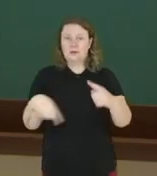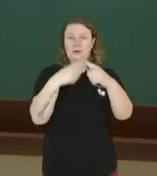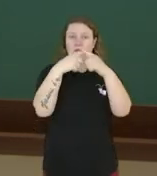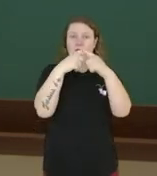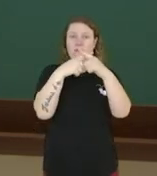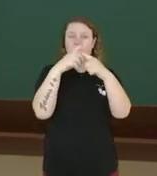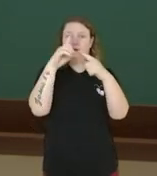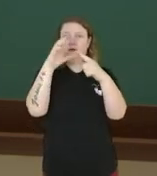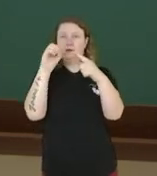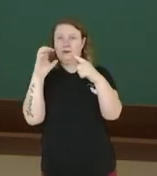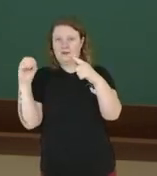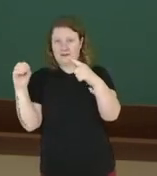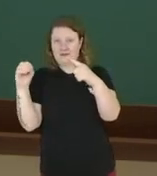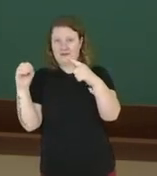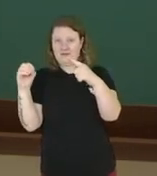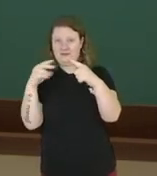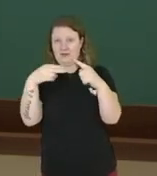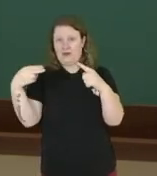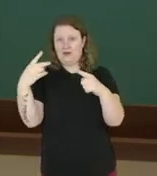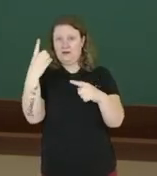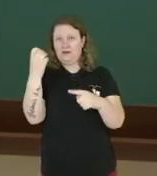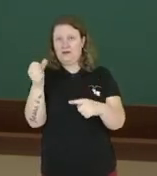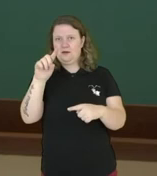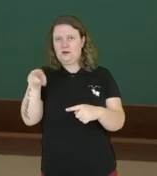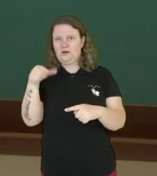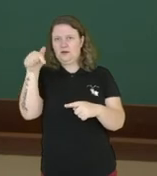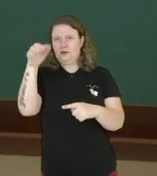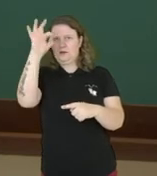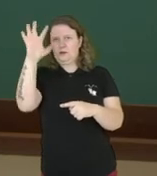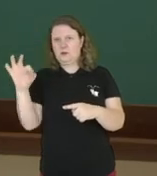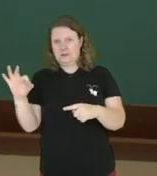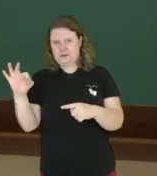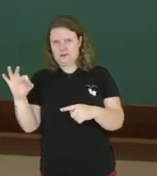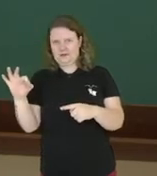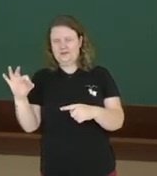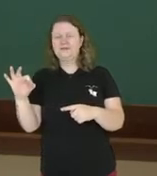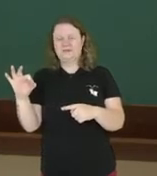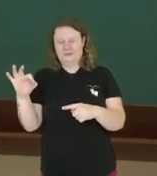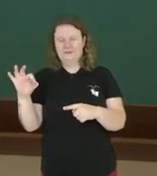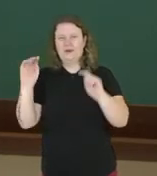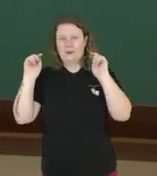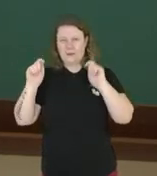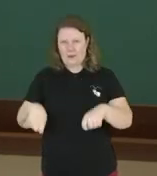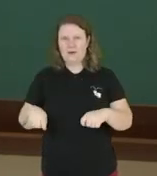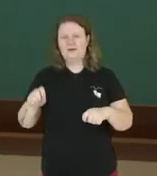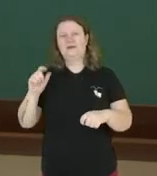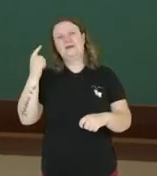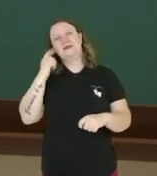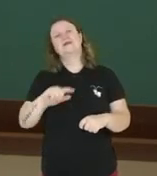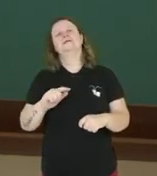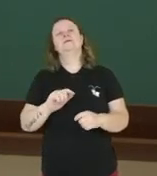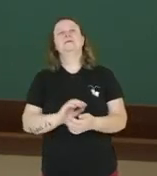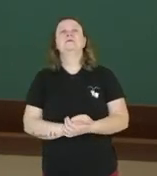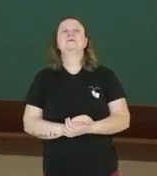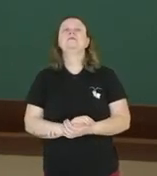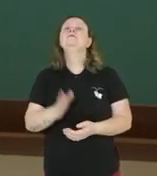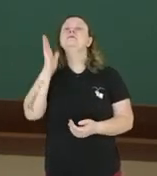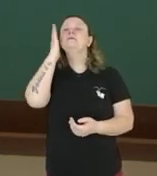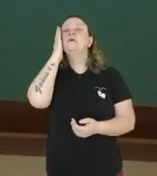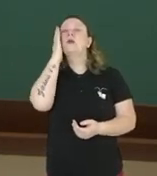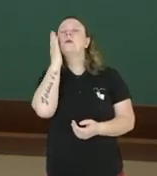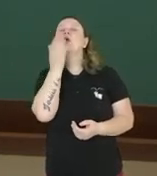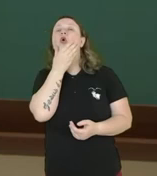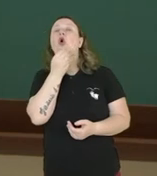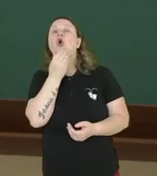100, 16,7%. Essa é a chance que a Ana tem, ou a probabilidade de ganhar, sabendo que o Jorge